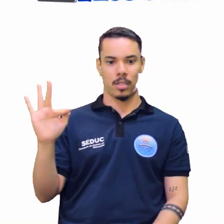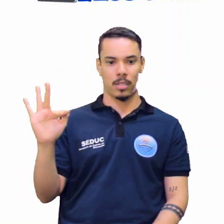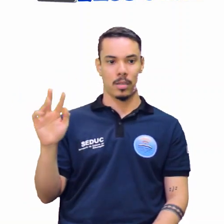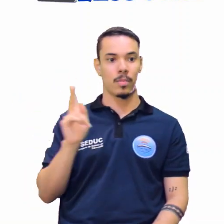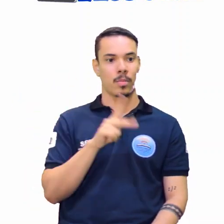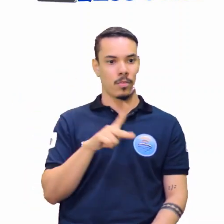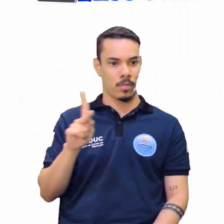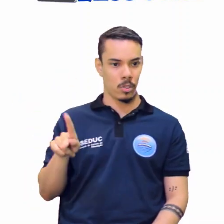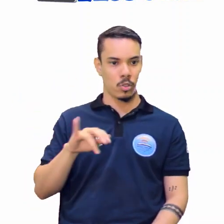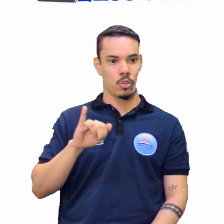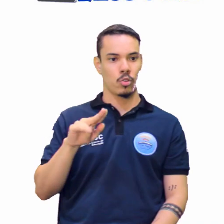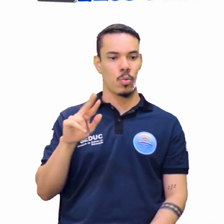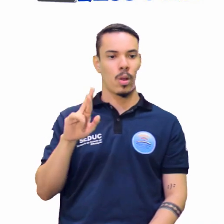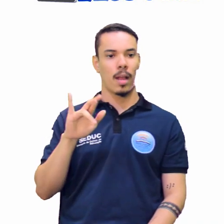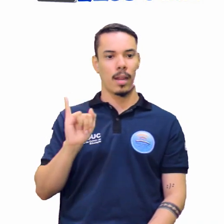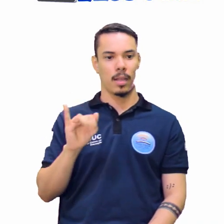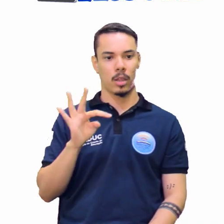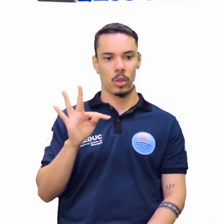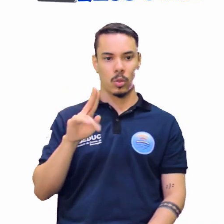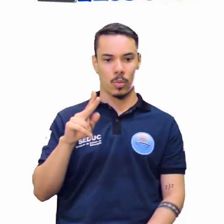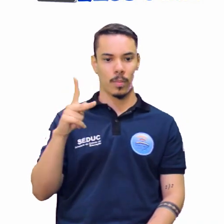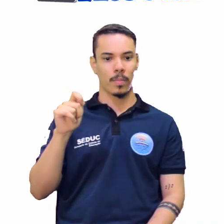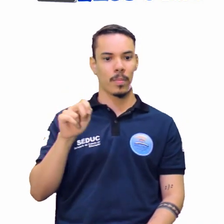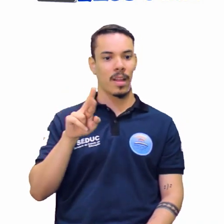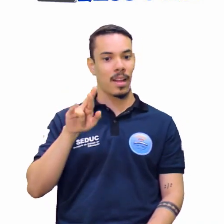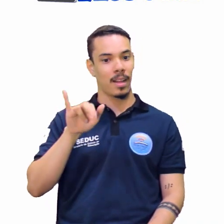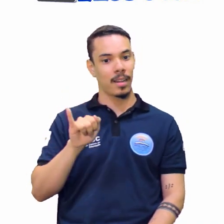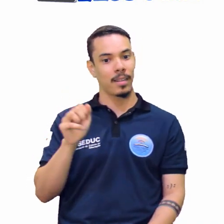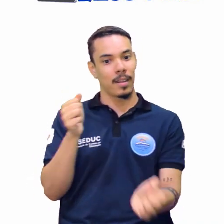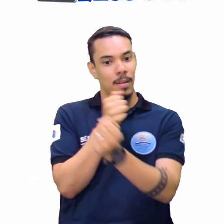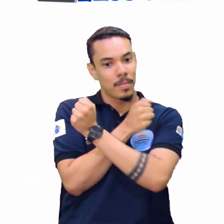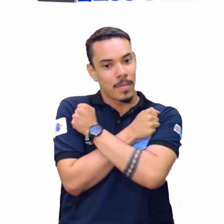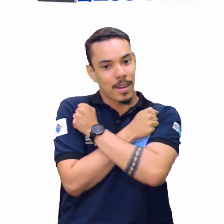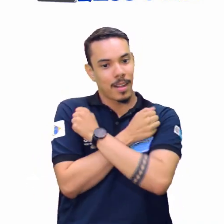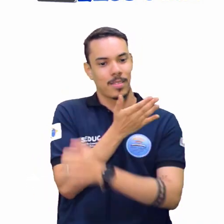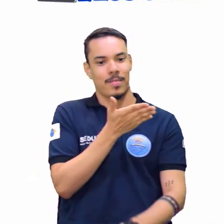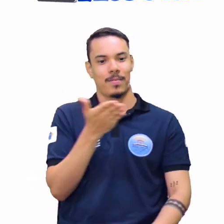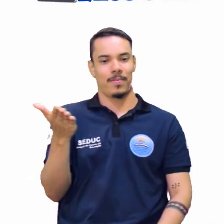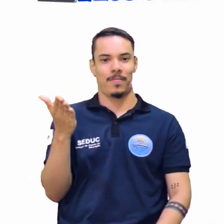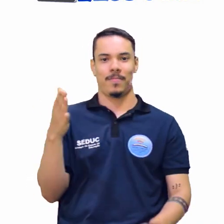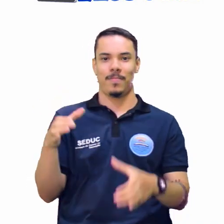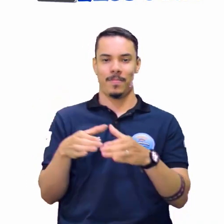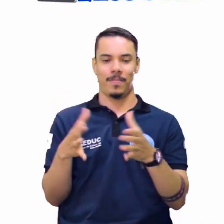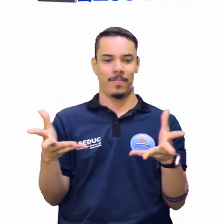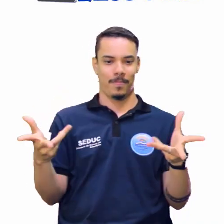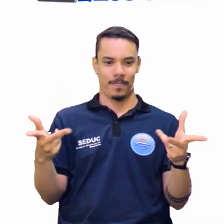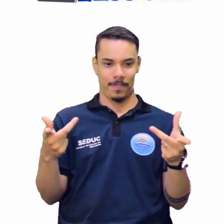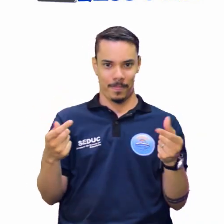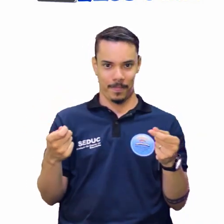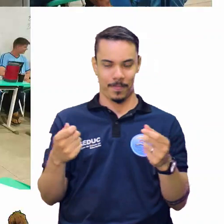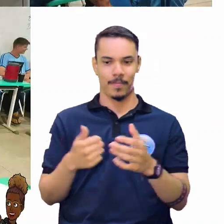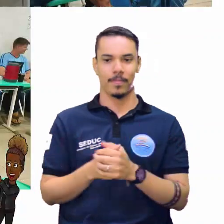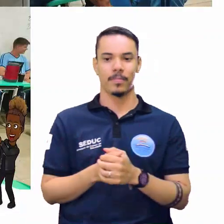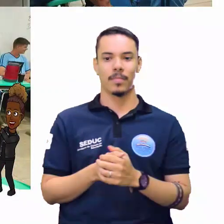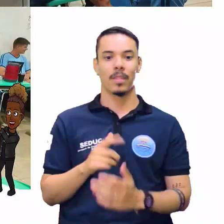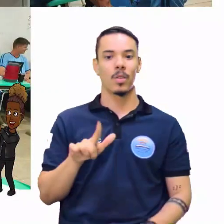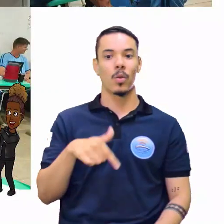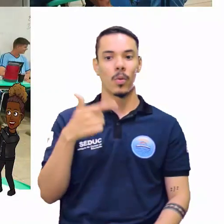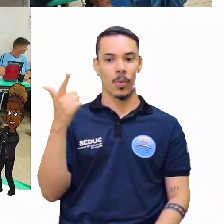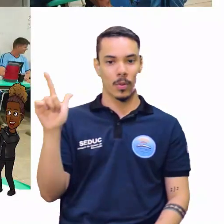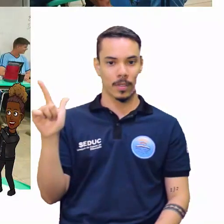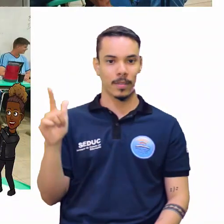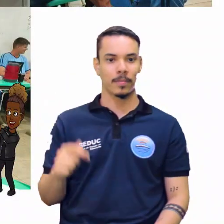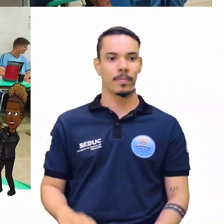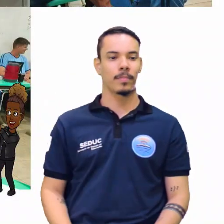juaretupari Tá certo Um forte abraço para essa turma linda maravilhosa mas outra aqui